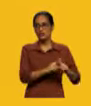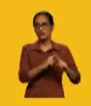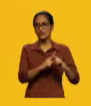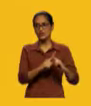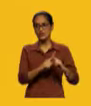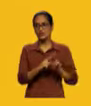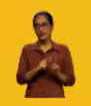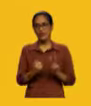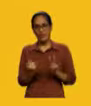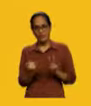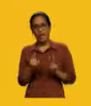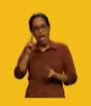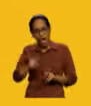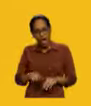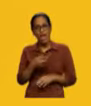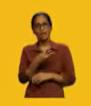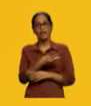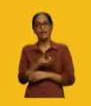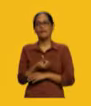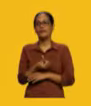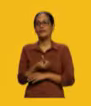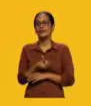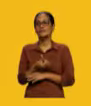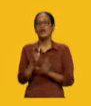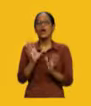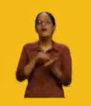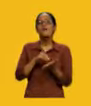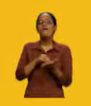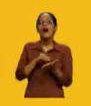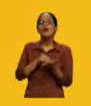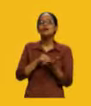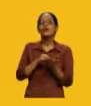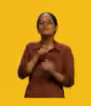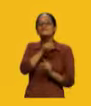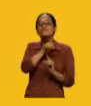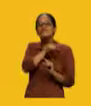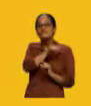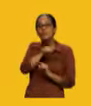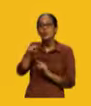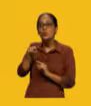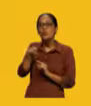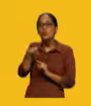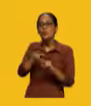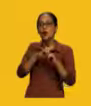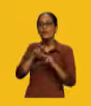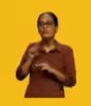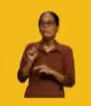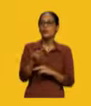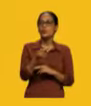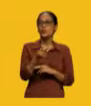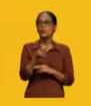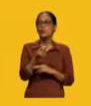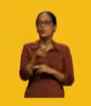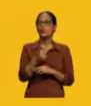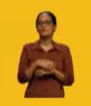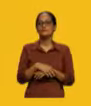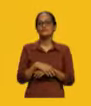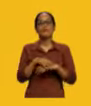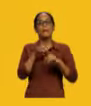36, com dois traços na horizontal. Como é que fica? 36 com